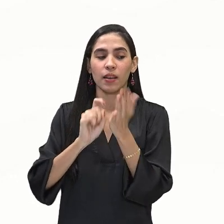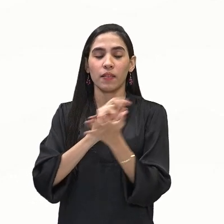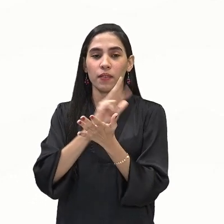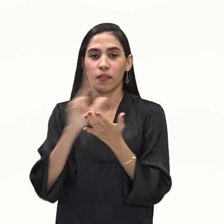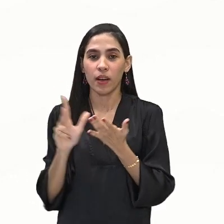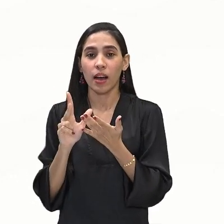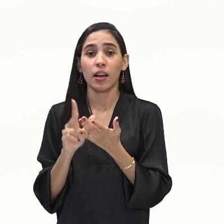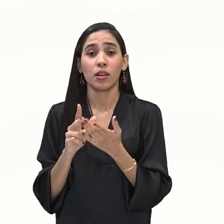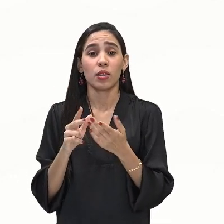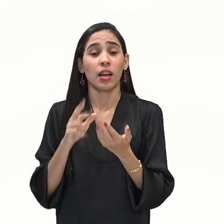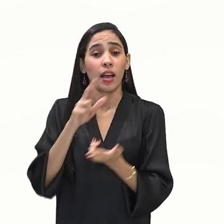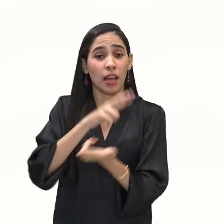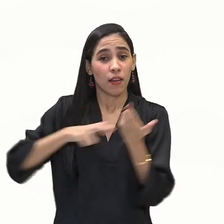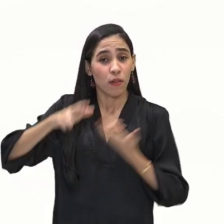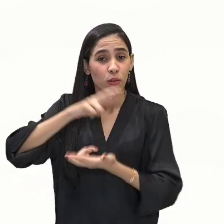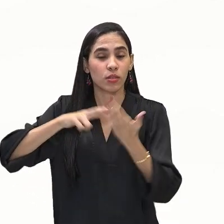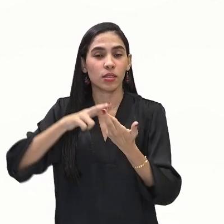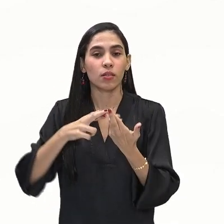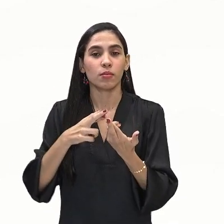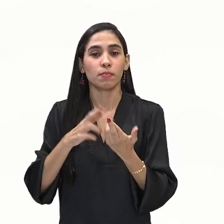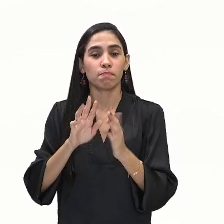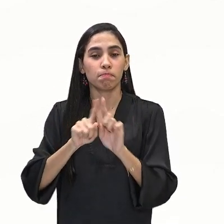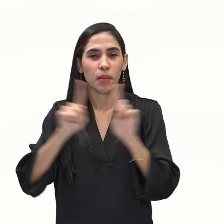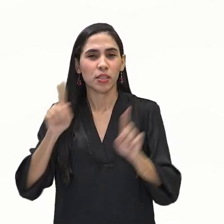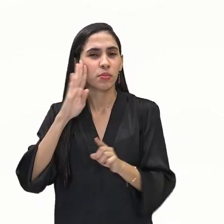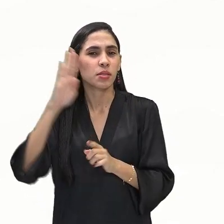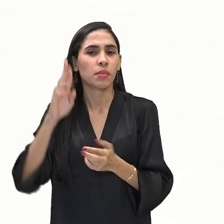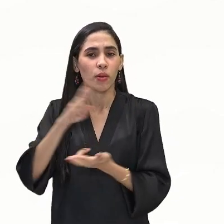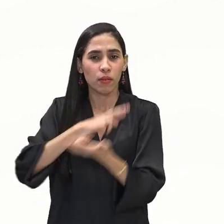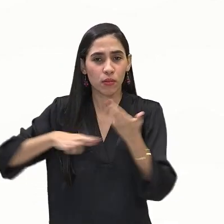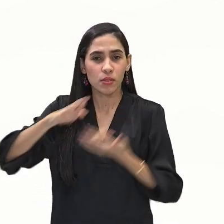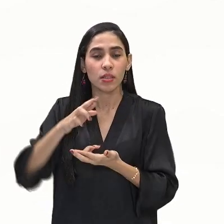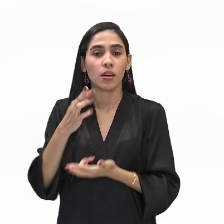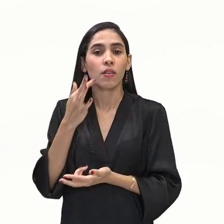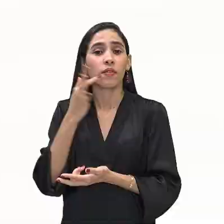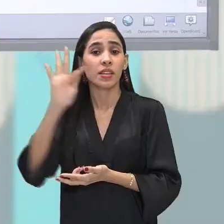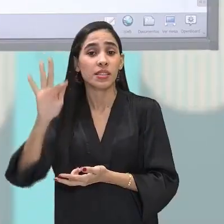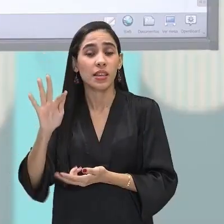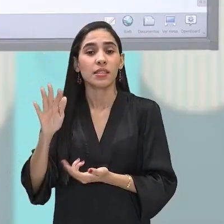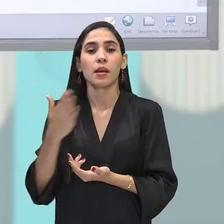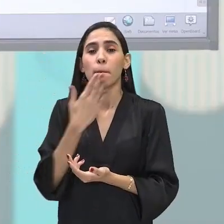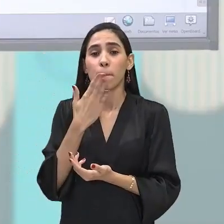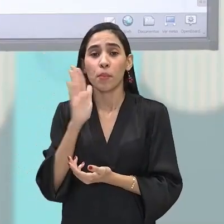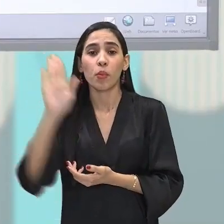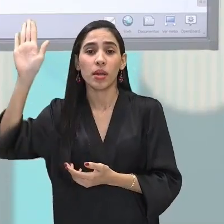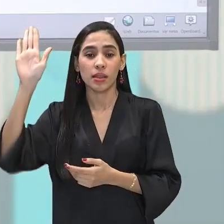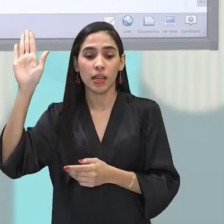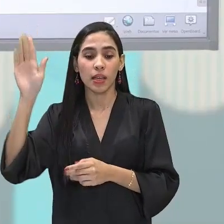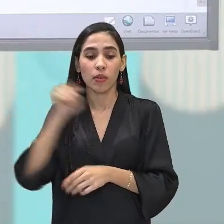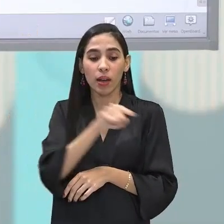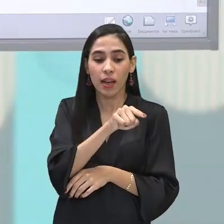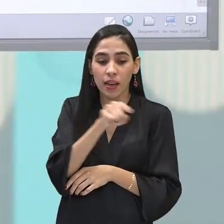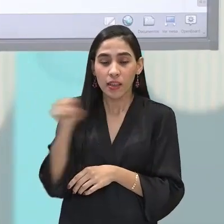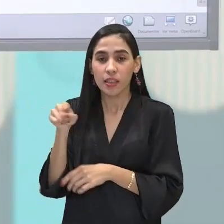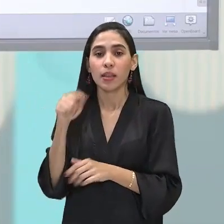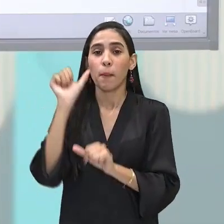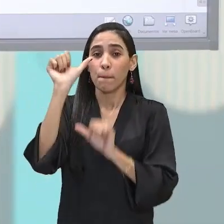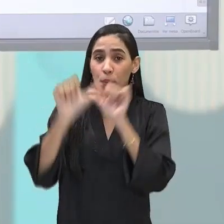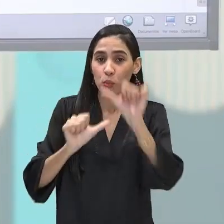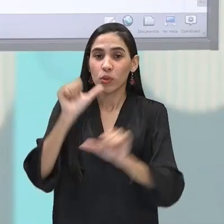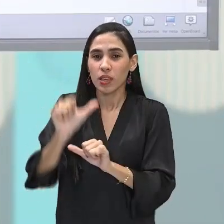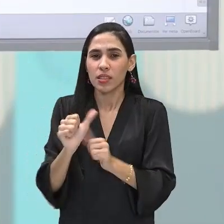as revoluções, no caso a Revolução Francesa, prometeu a esse indivíduo, né, mudanças, prometeu